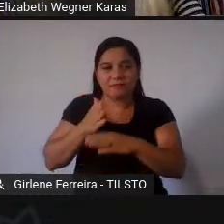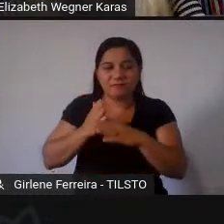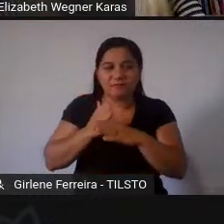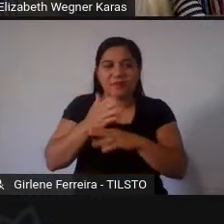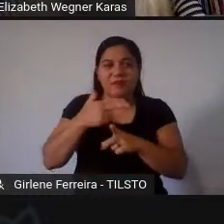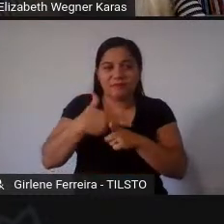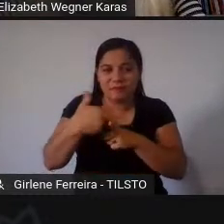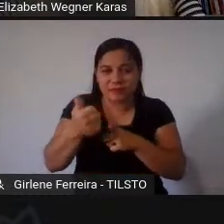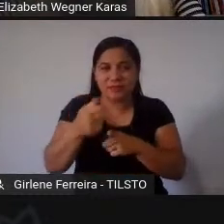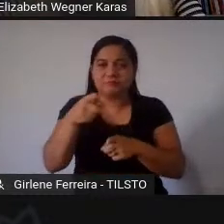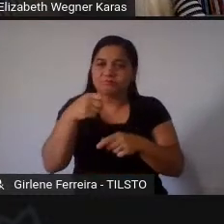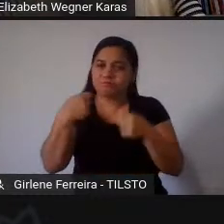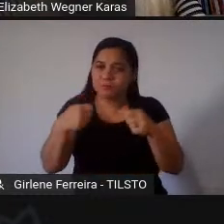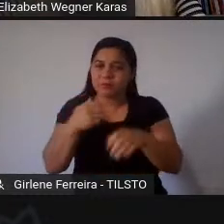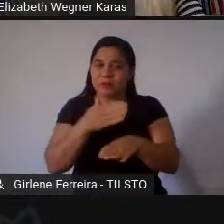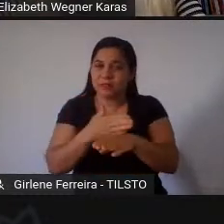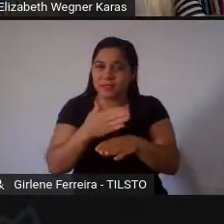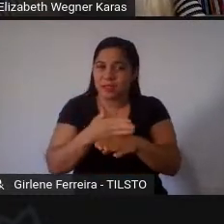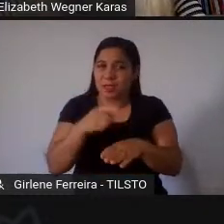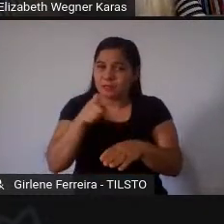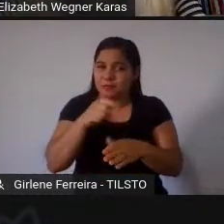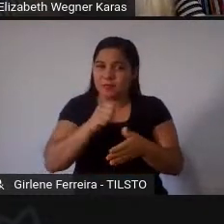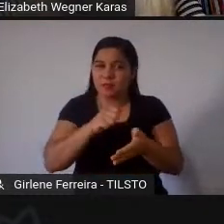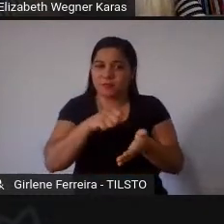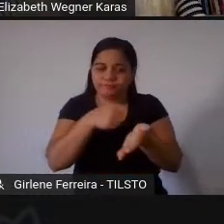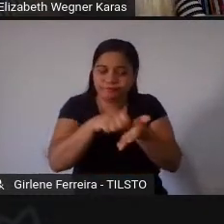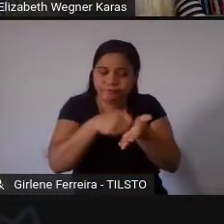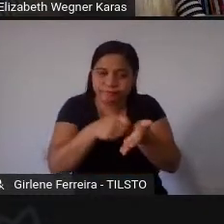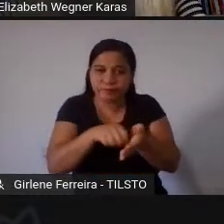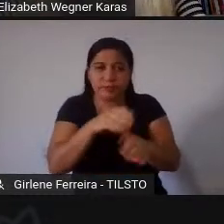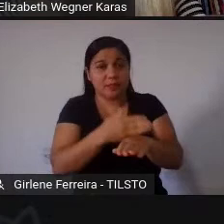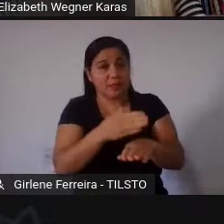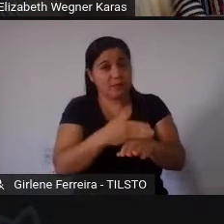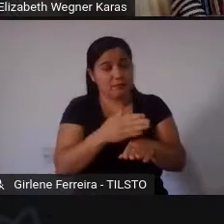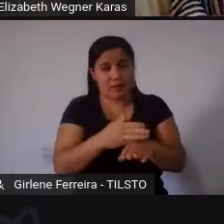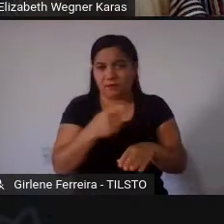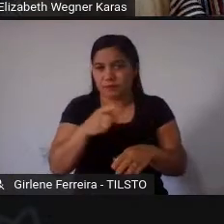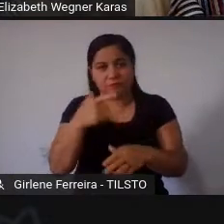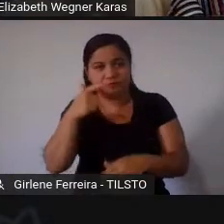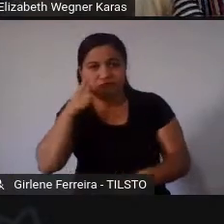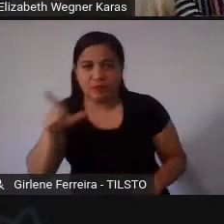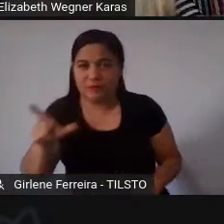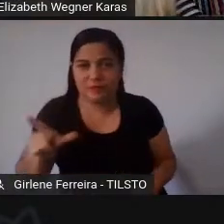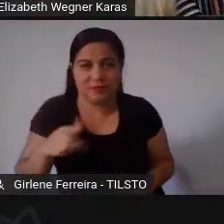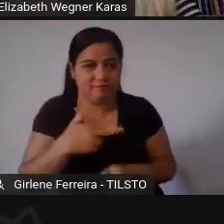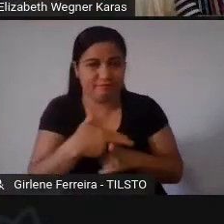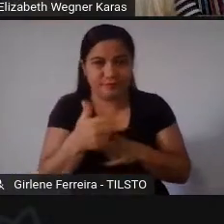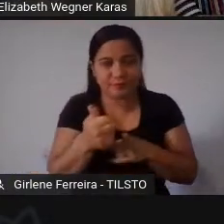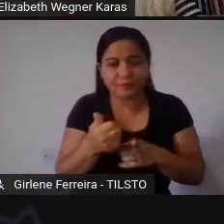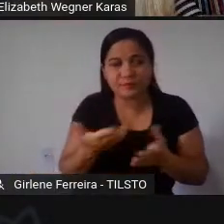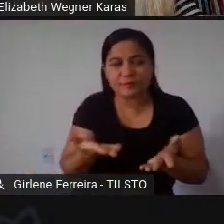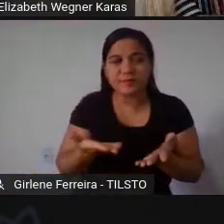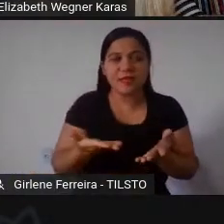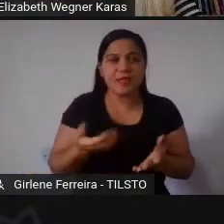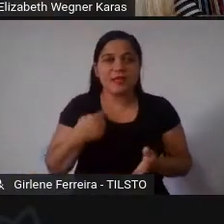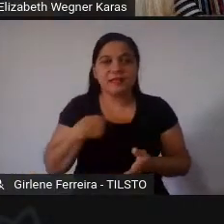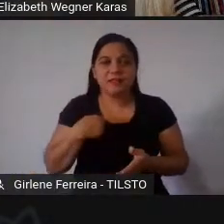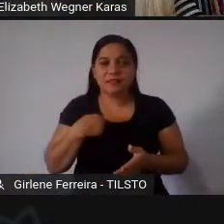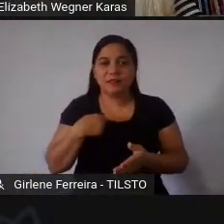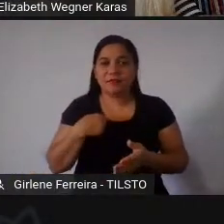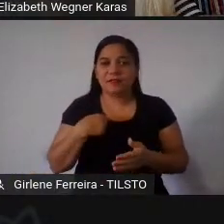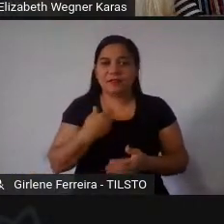e essas coisas, você não vai conseguir. E sem contar que lá os colegas da turma também são muito legais, porque você acha lá pessoas